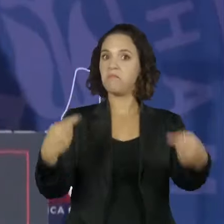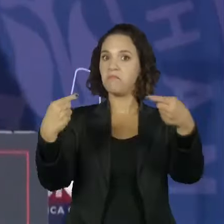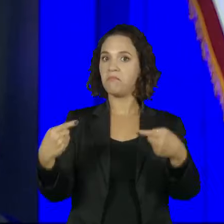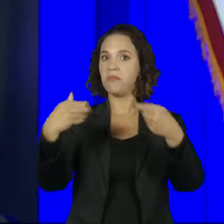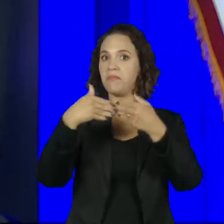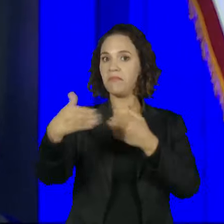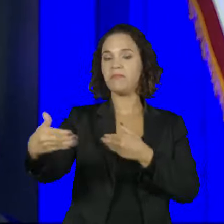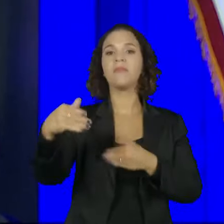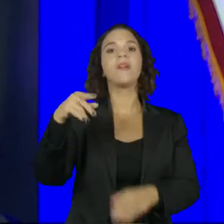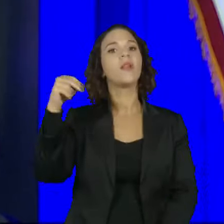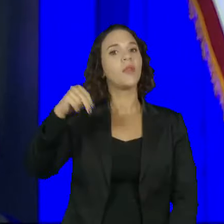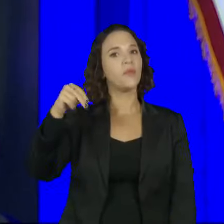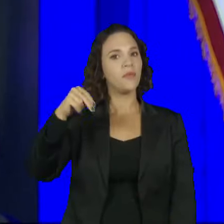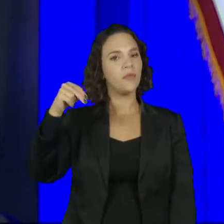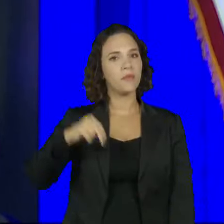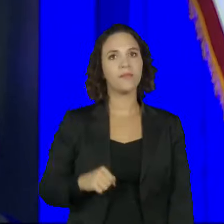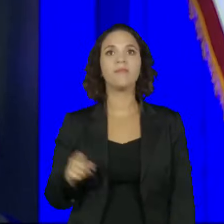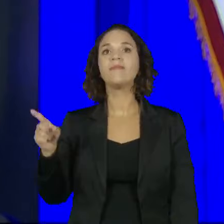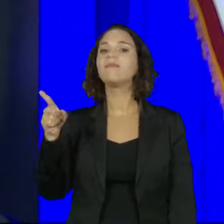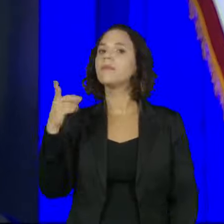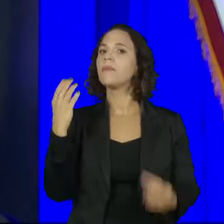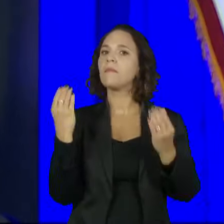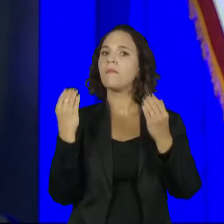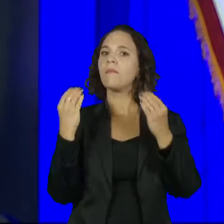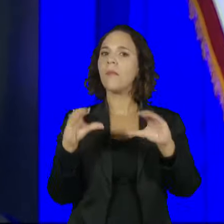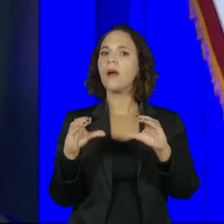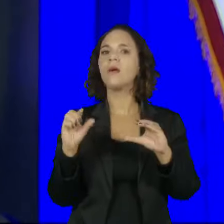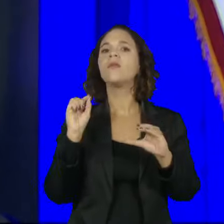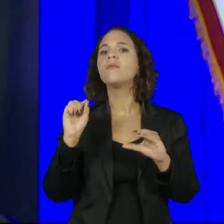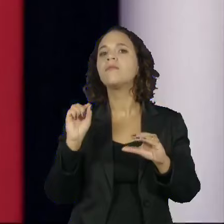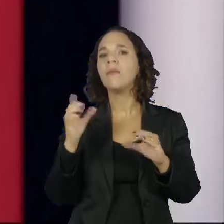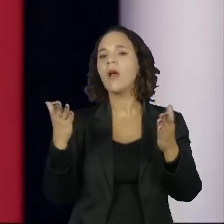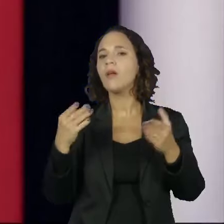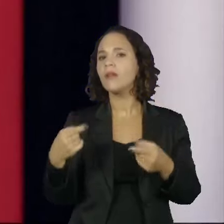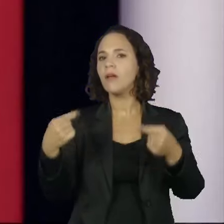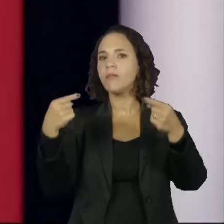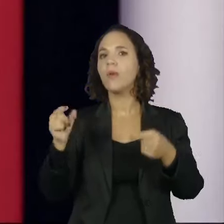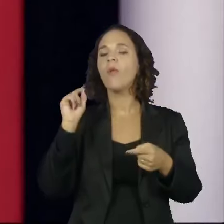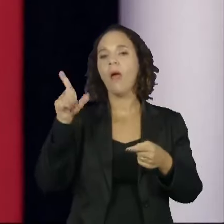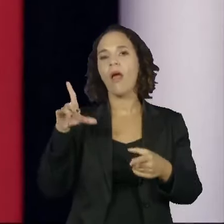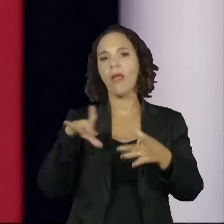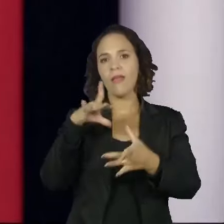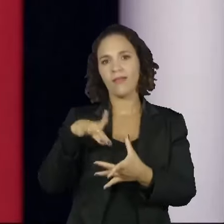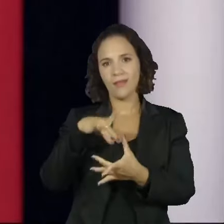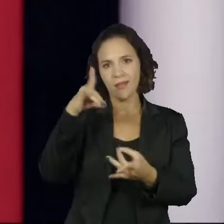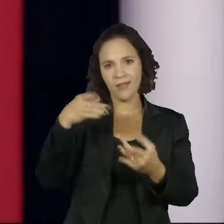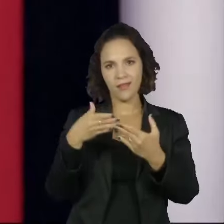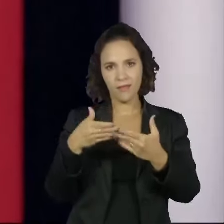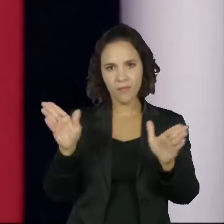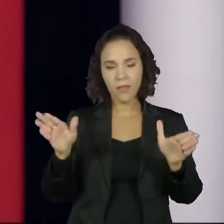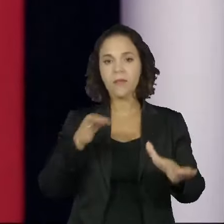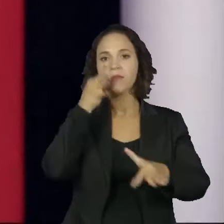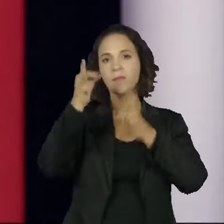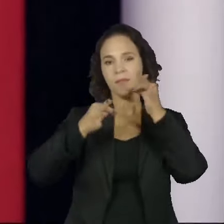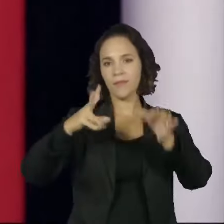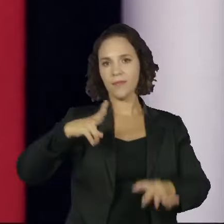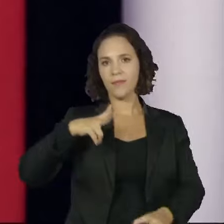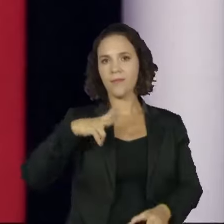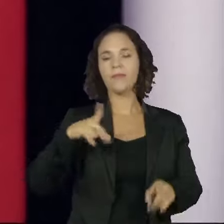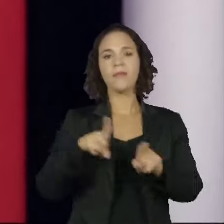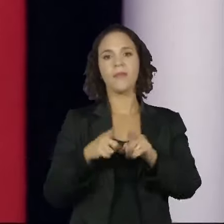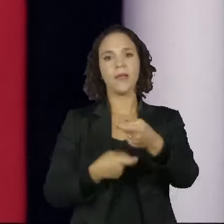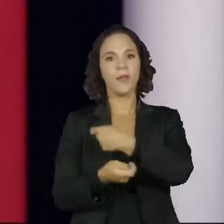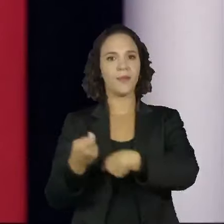de Novembro biden escreveu um comunicado e afirmou que o que está em jogo é a democracia as liberdades pessoais e